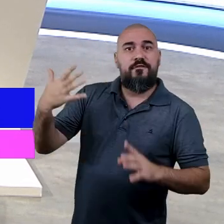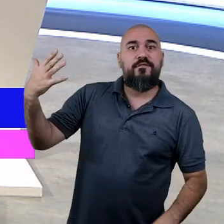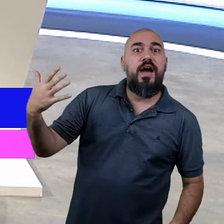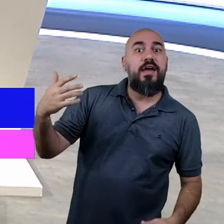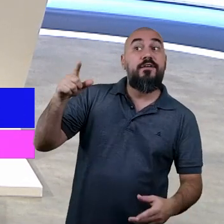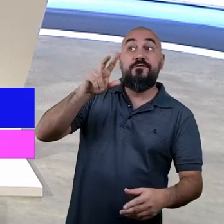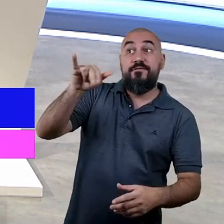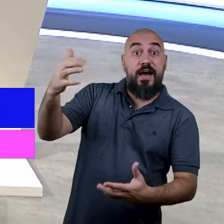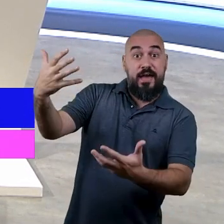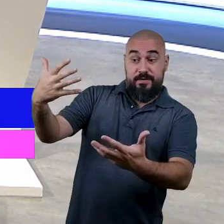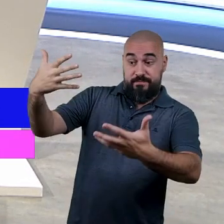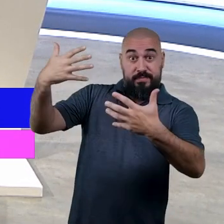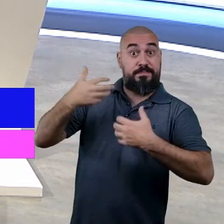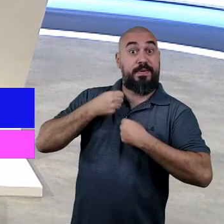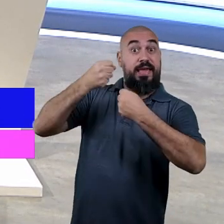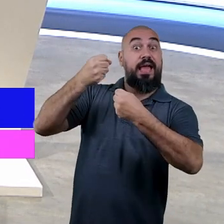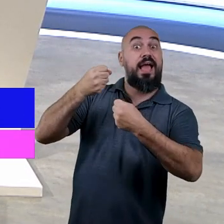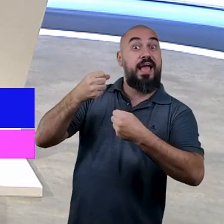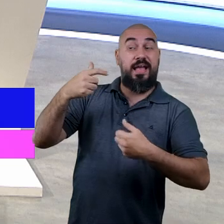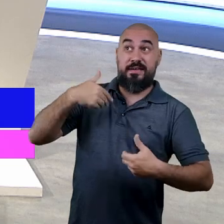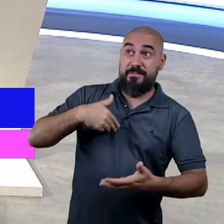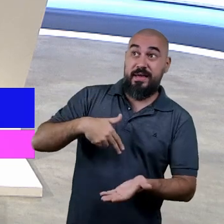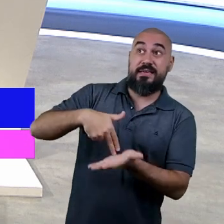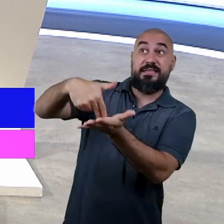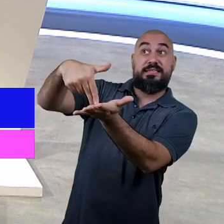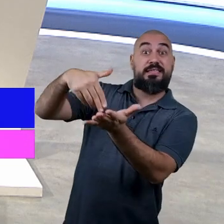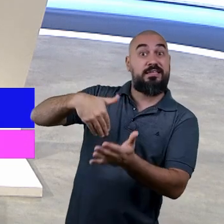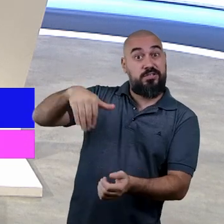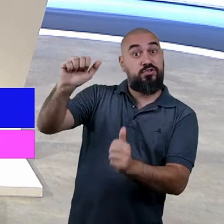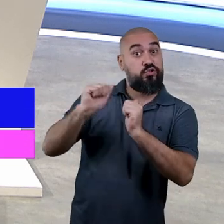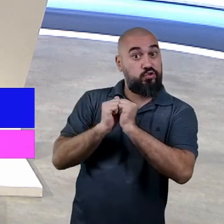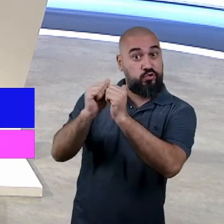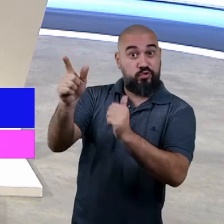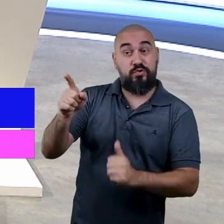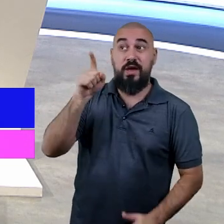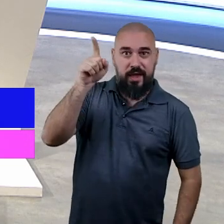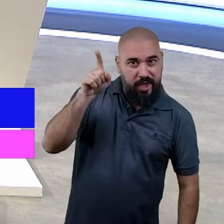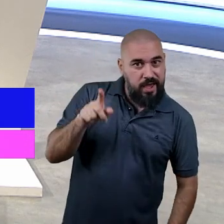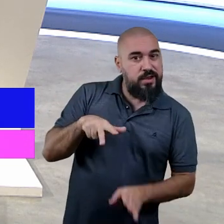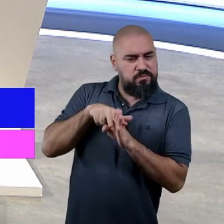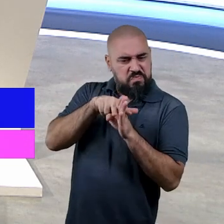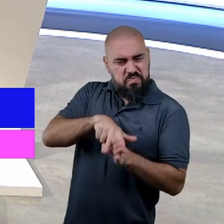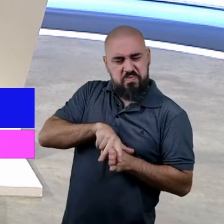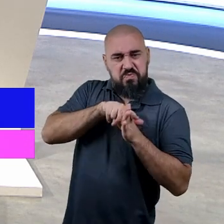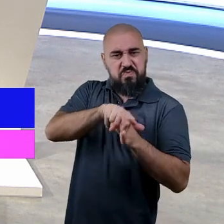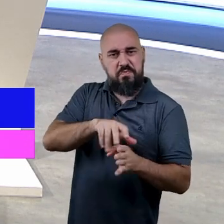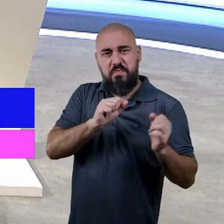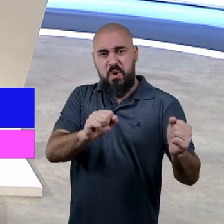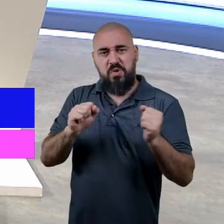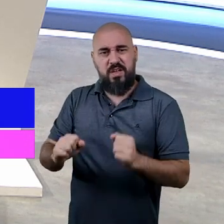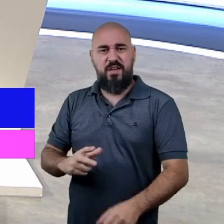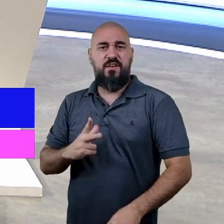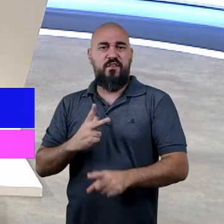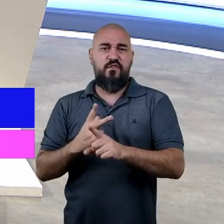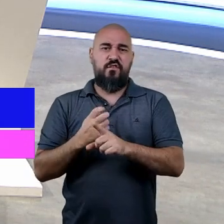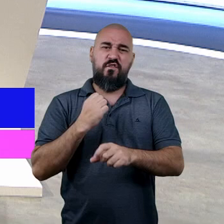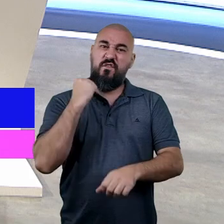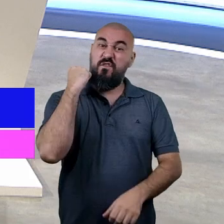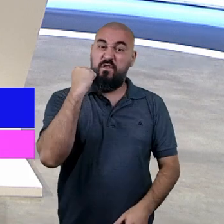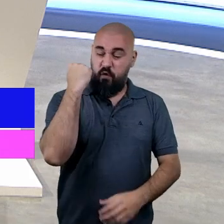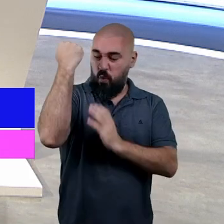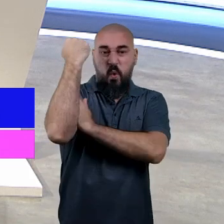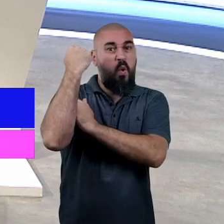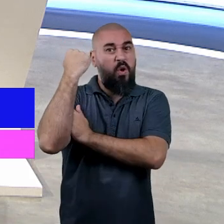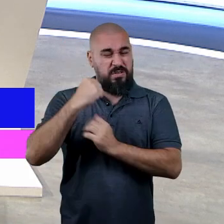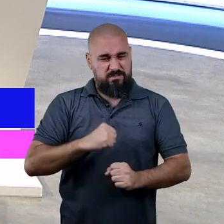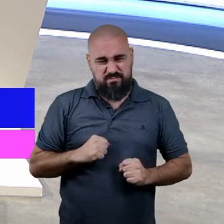por Jesus, que vem com poder, que vem com toda a sua força, que vem para dar um